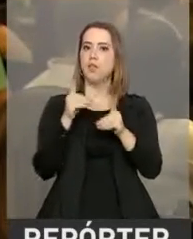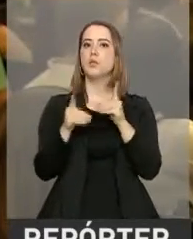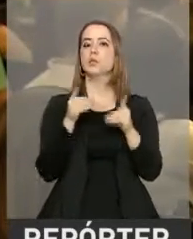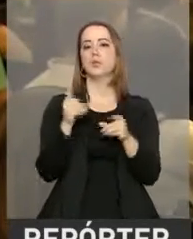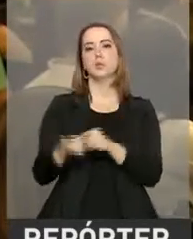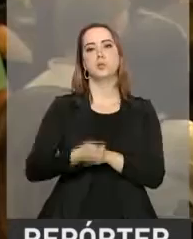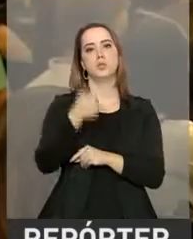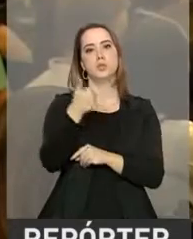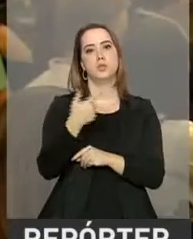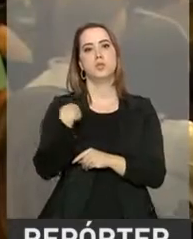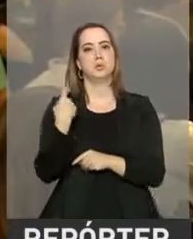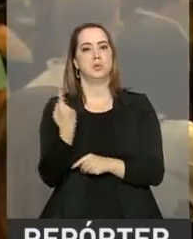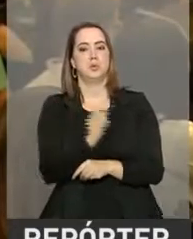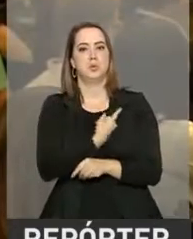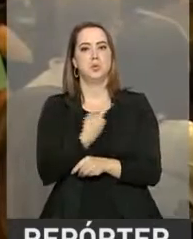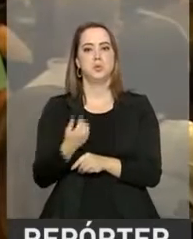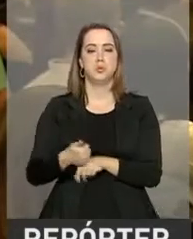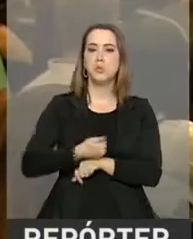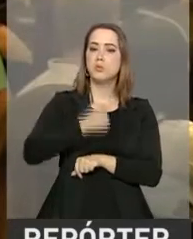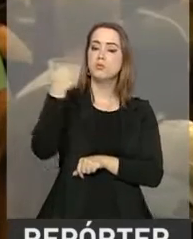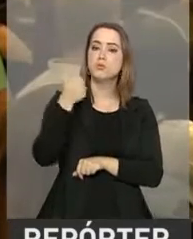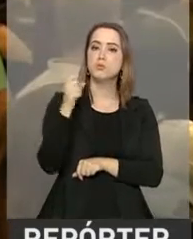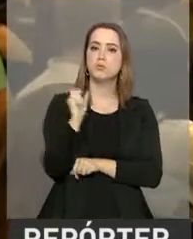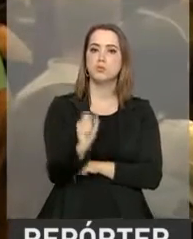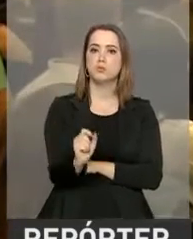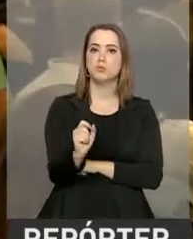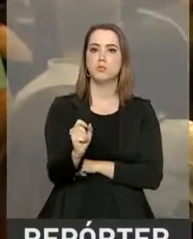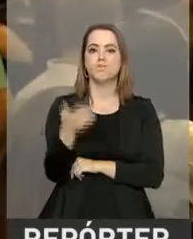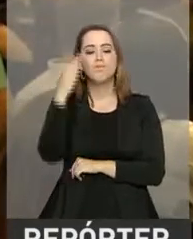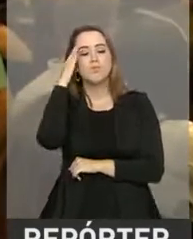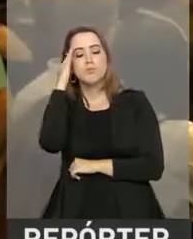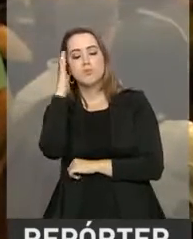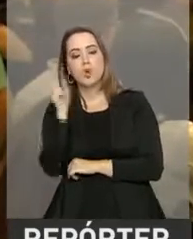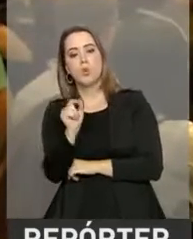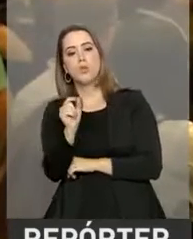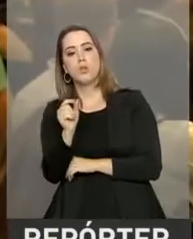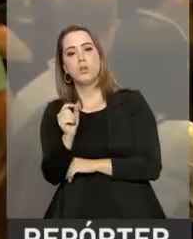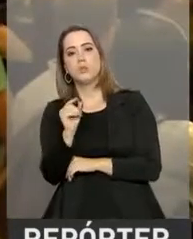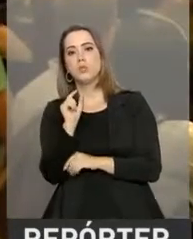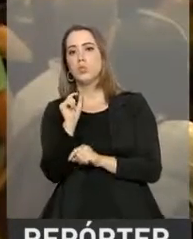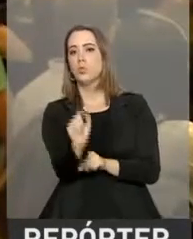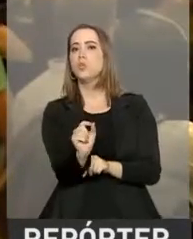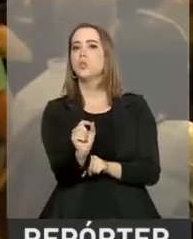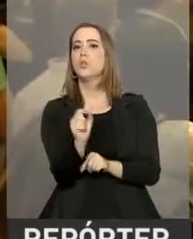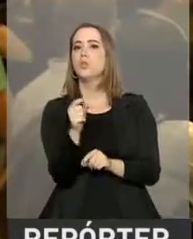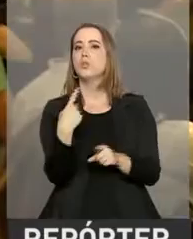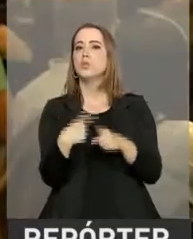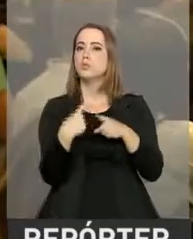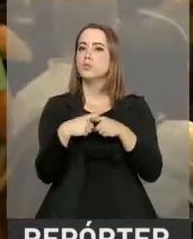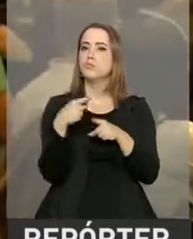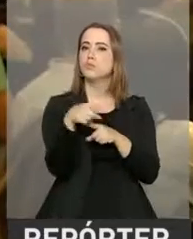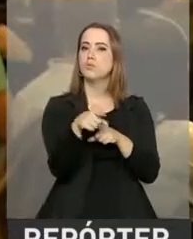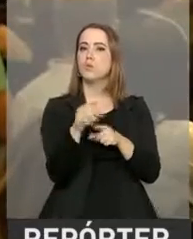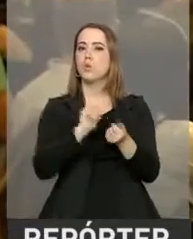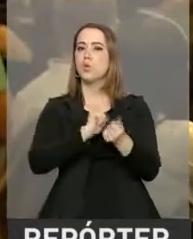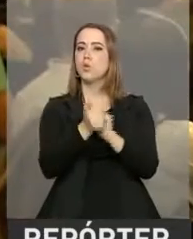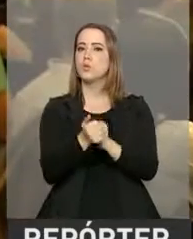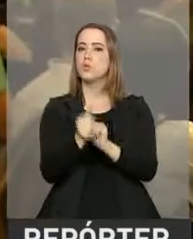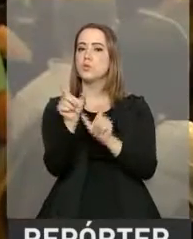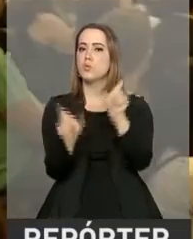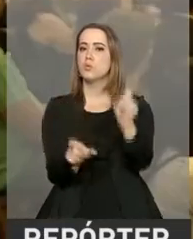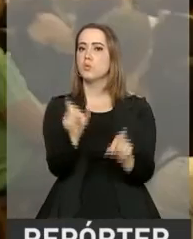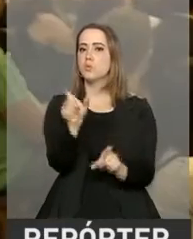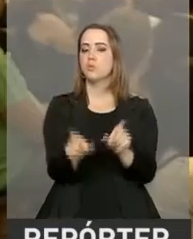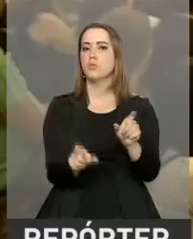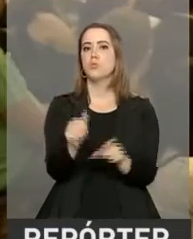uma excelência melhor em entender onde realmente está posicionado o esporte de alto rendimento no